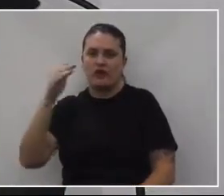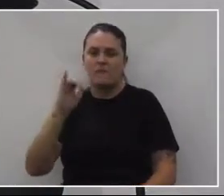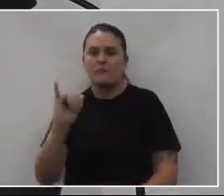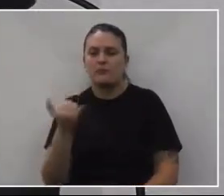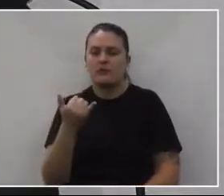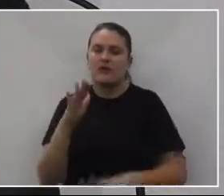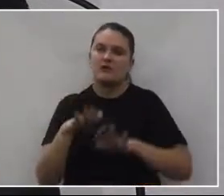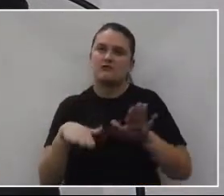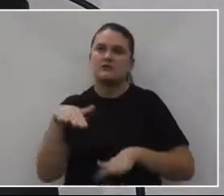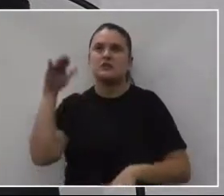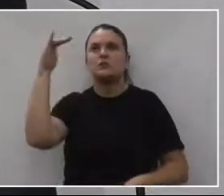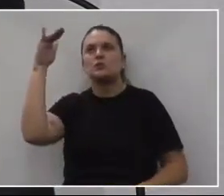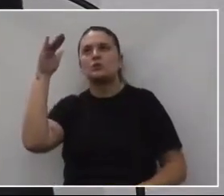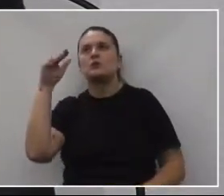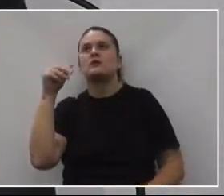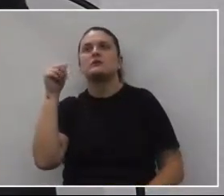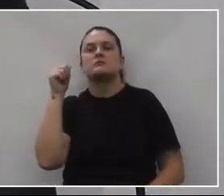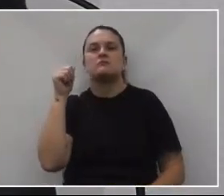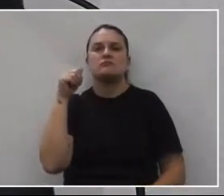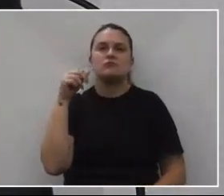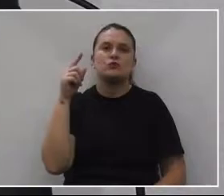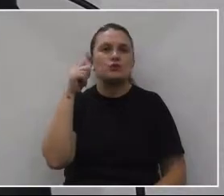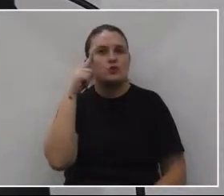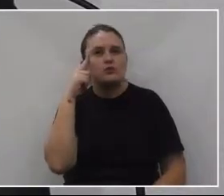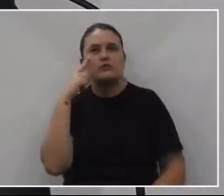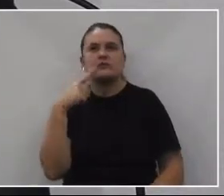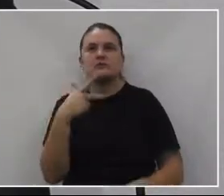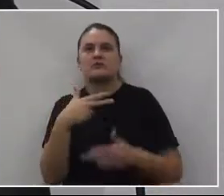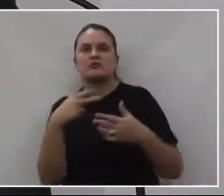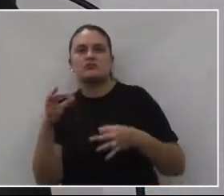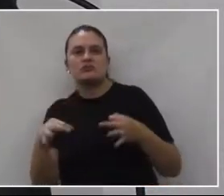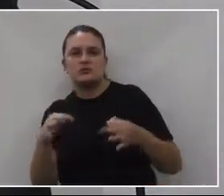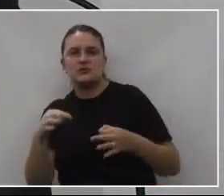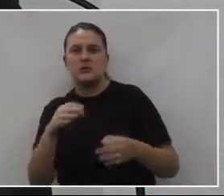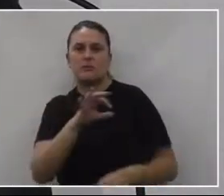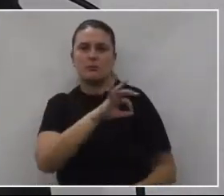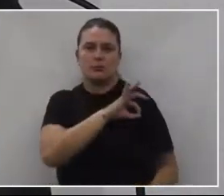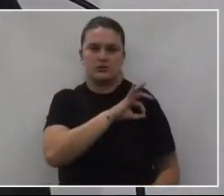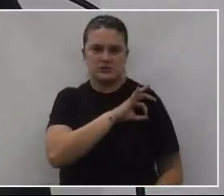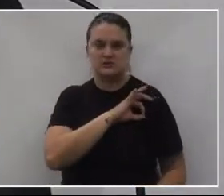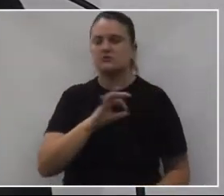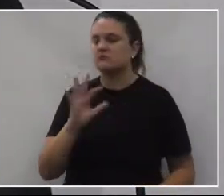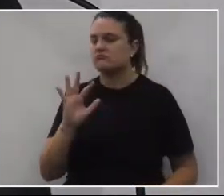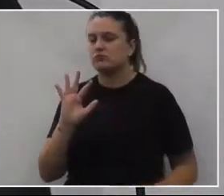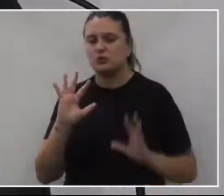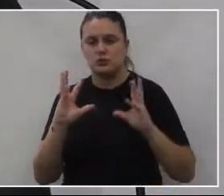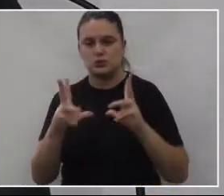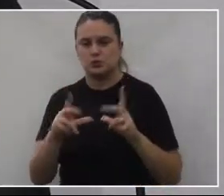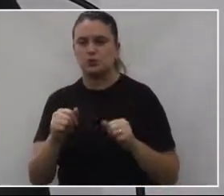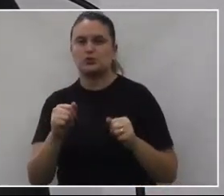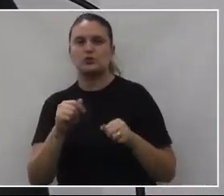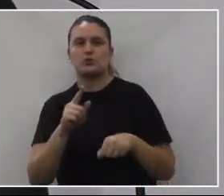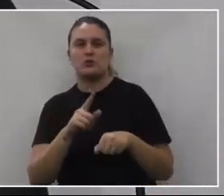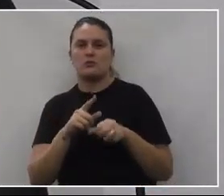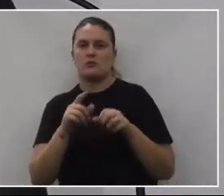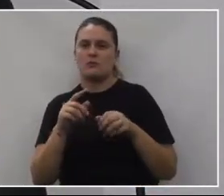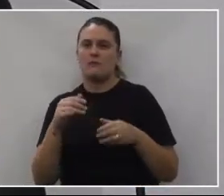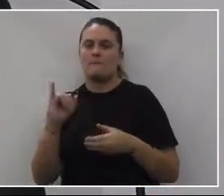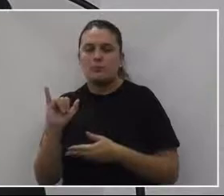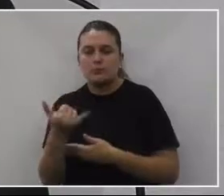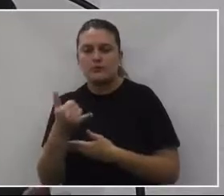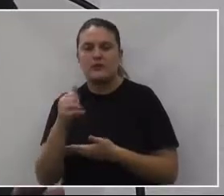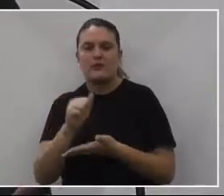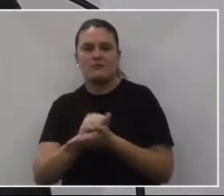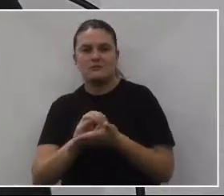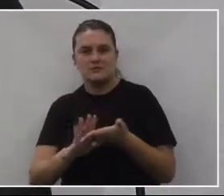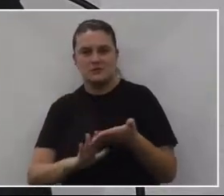que precisa, a mulher que nunca tirou uma dúvida com a justiça, com a polícia, vamos estar todos ali presentes. Inúmeras outras